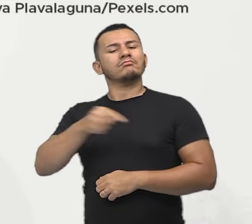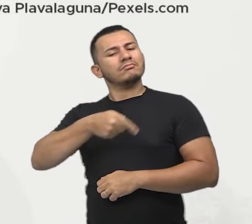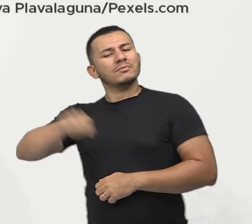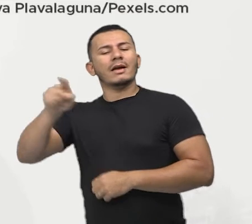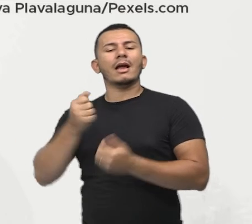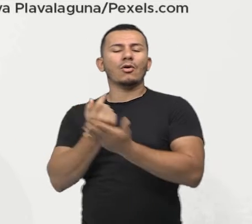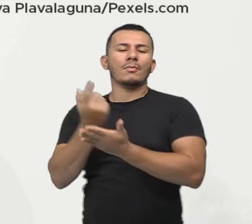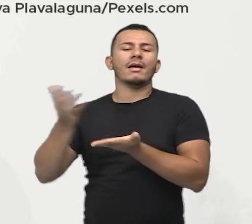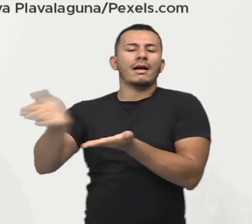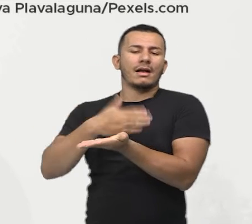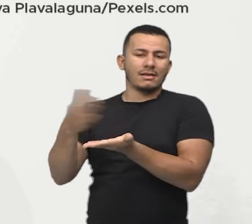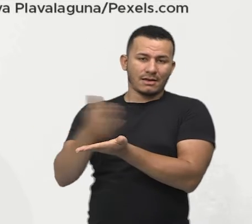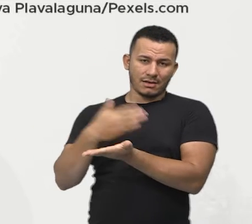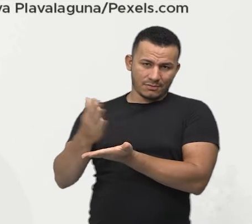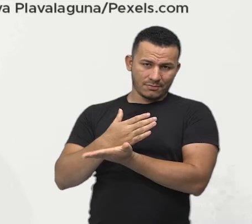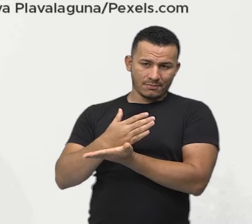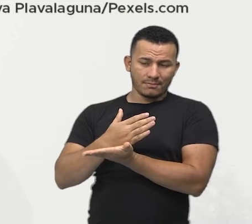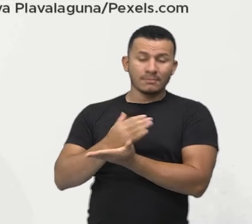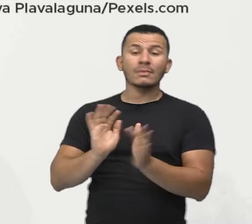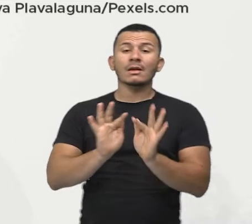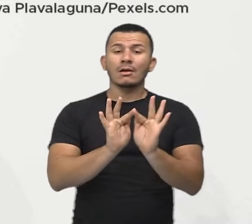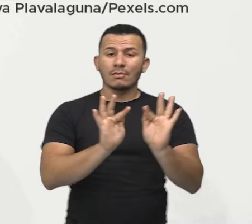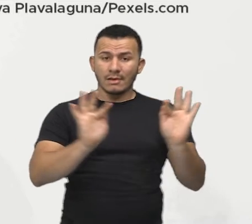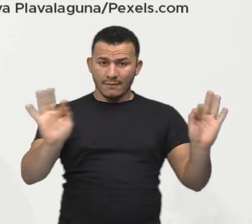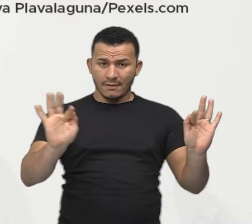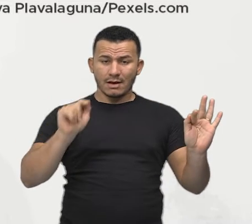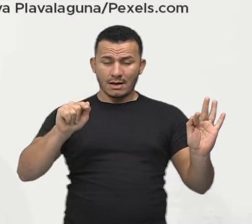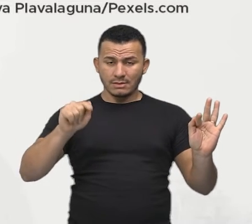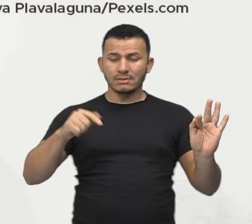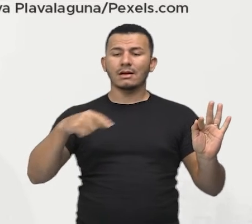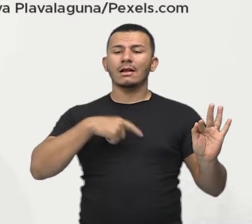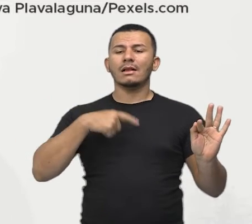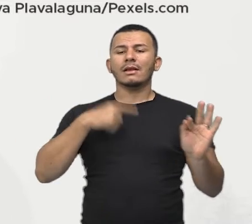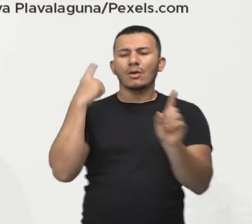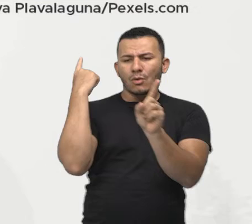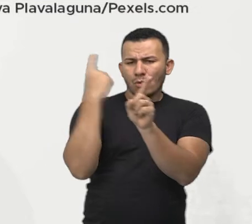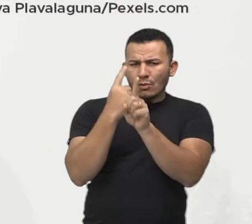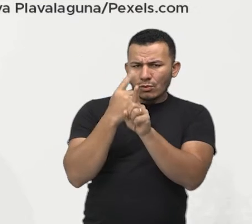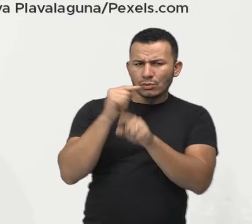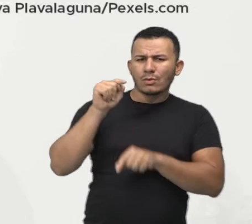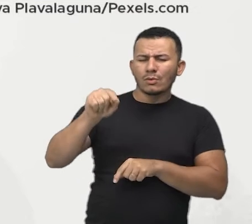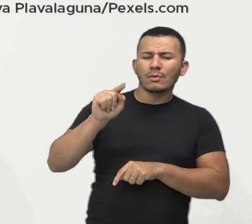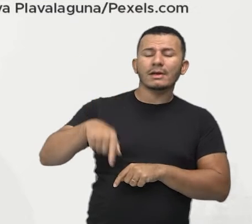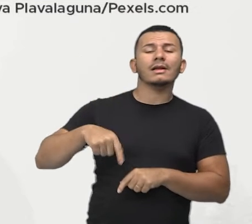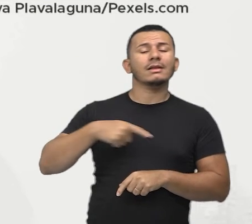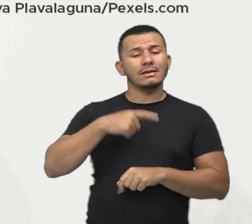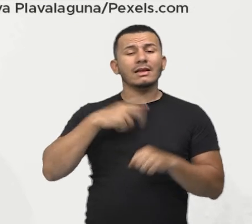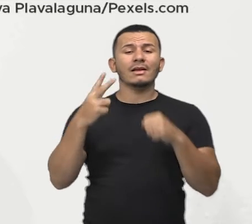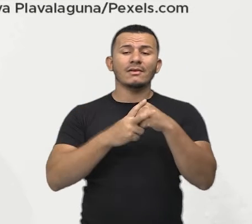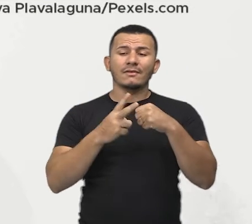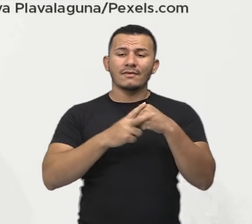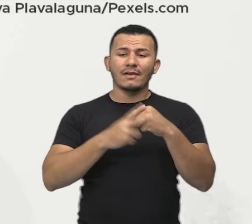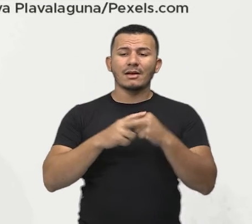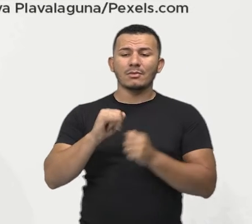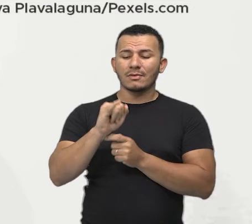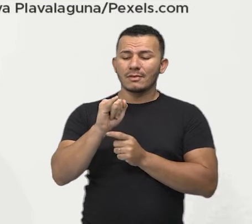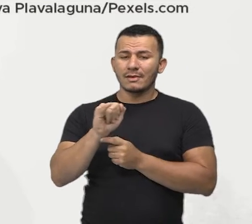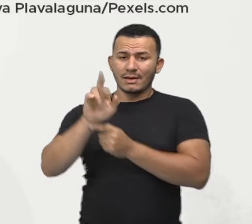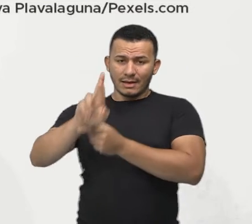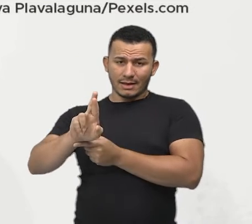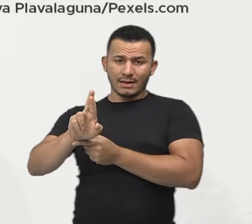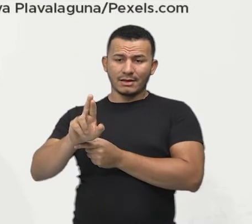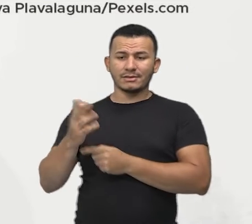neste enunciado eu tenho uma oração, certo? Perceba que eu tenho a presença do verbo